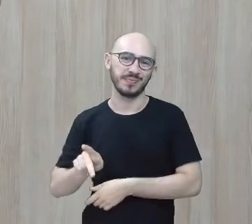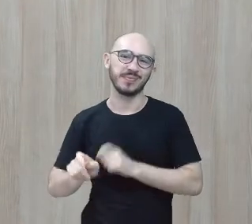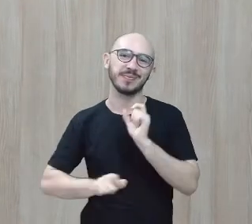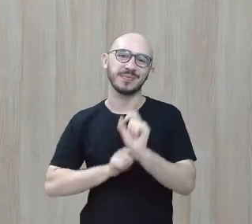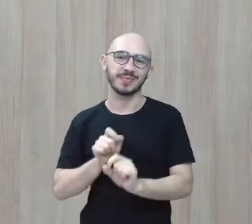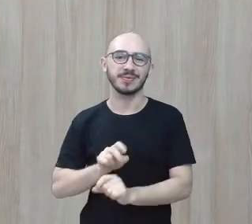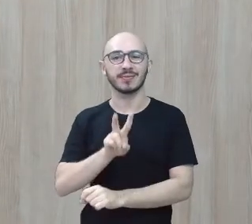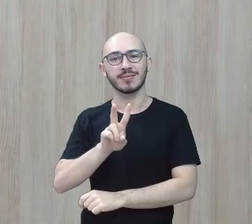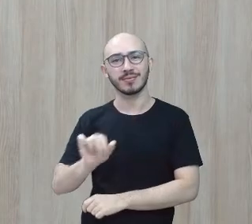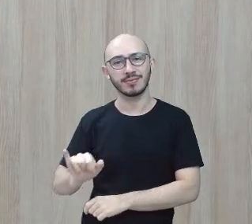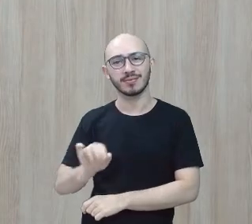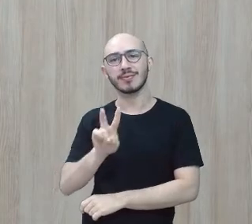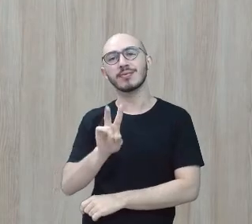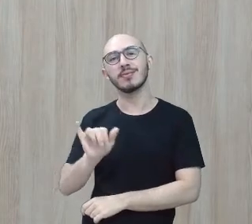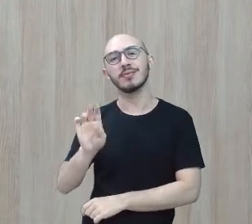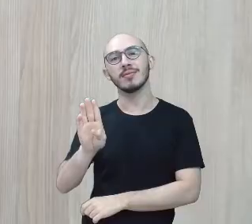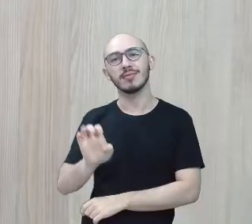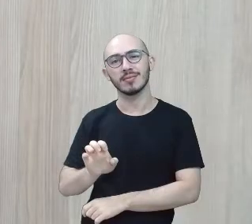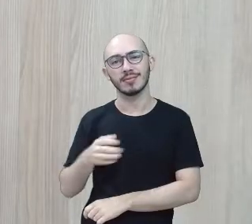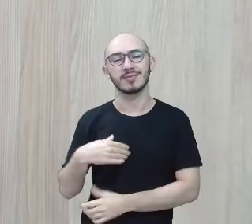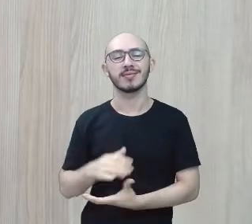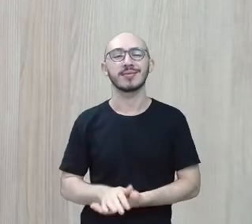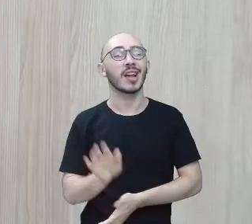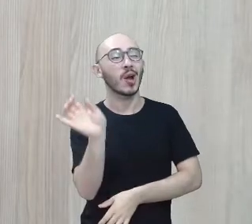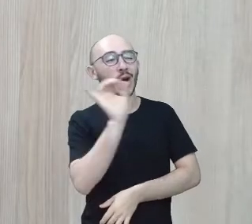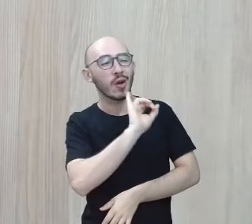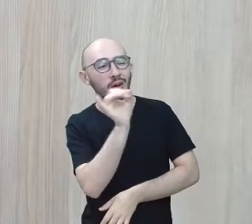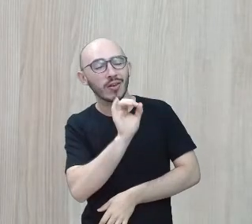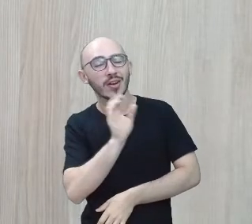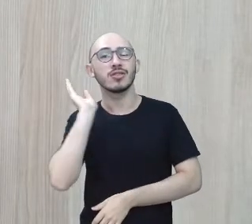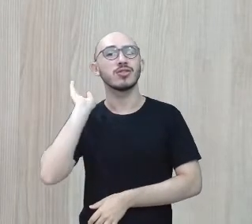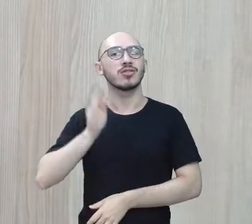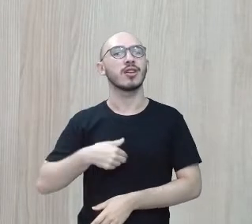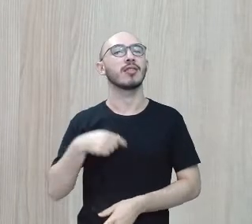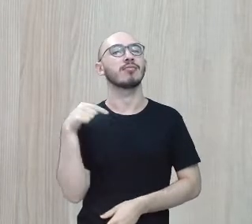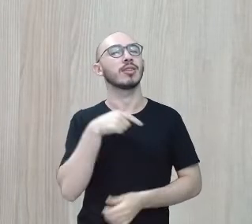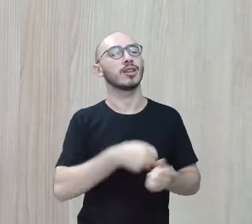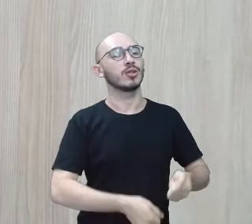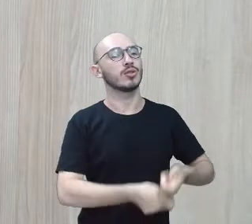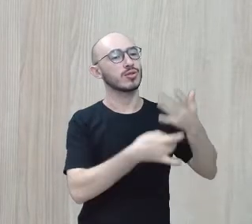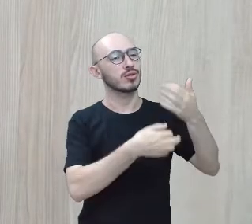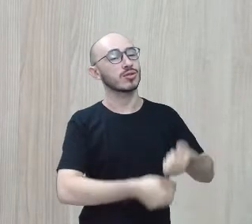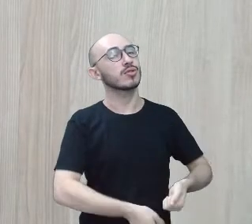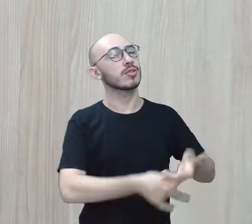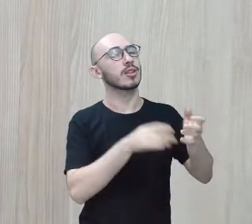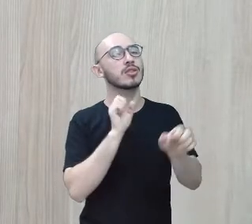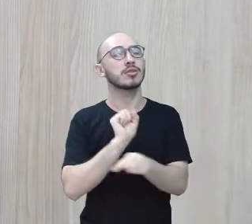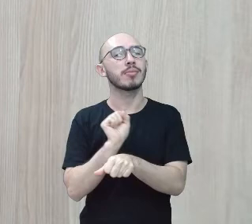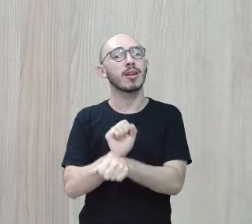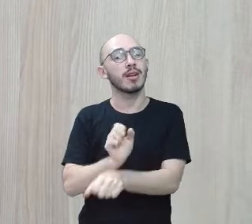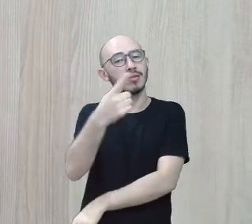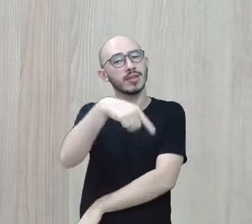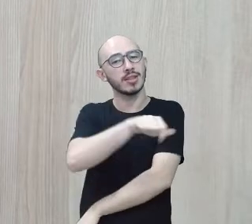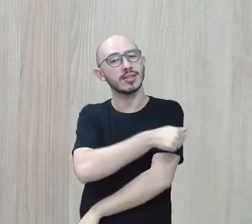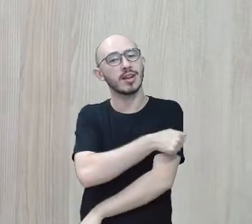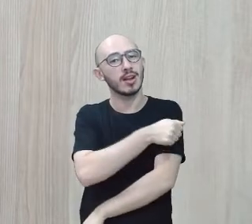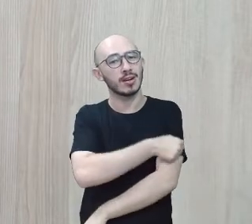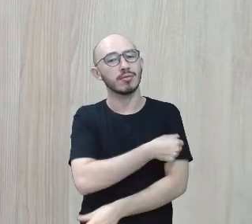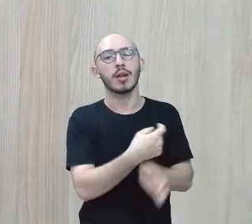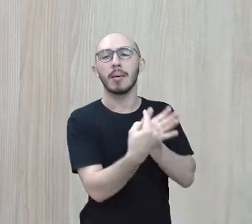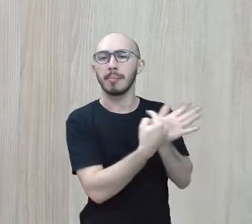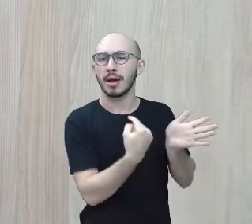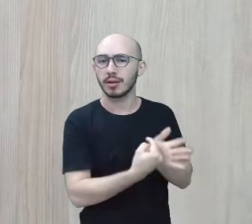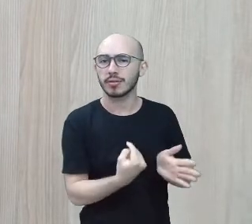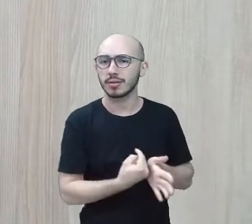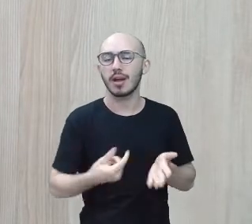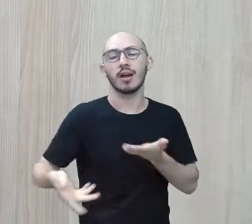alô para vocês. Oi, gente, eu já estou aqui conectada, esperando aí vocês mandarem as